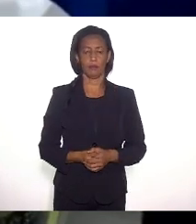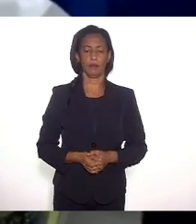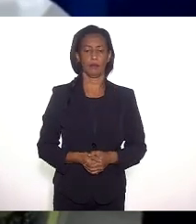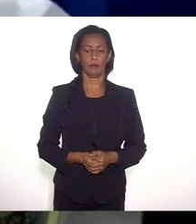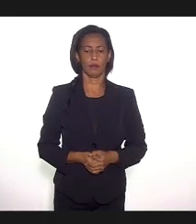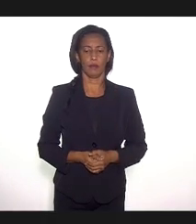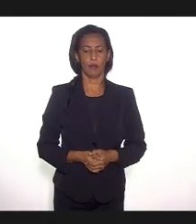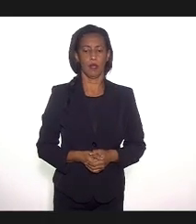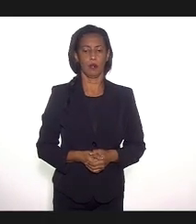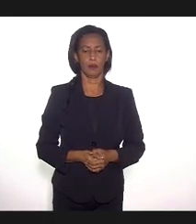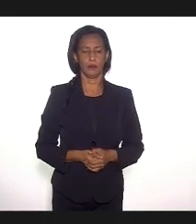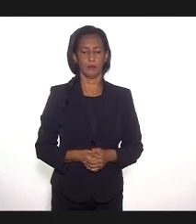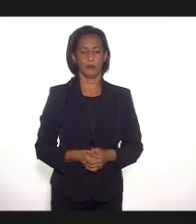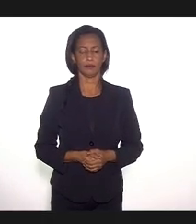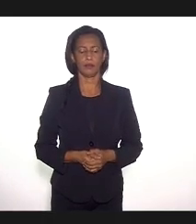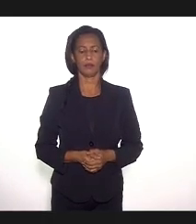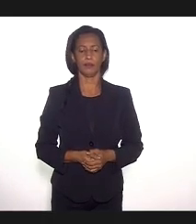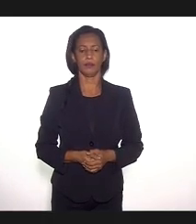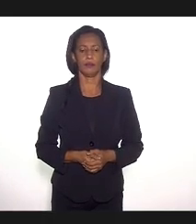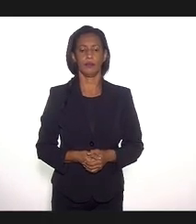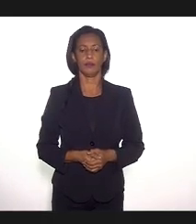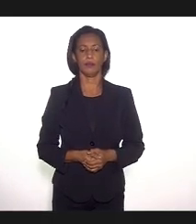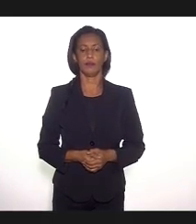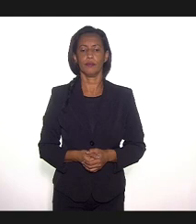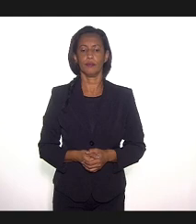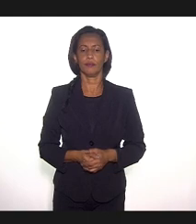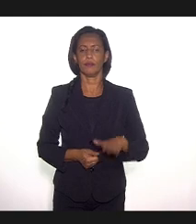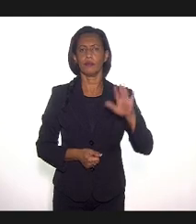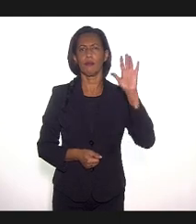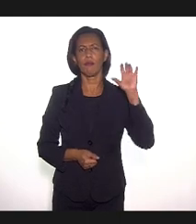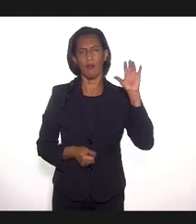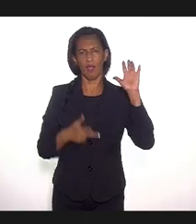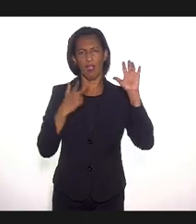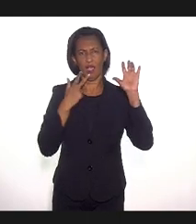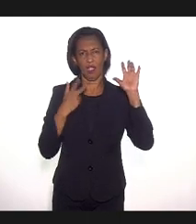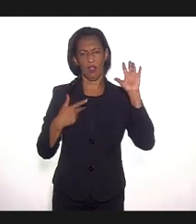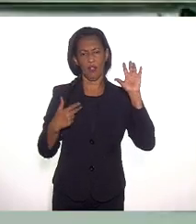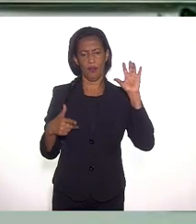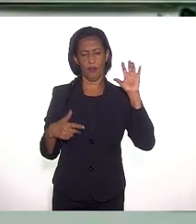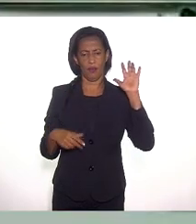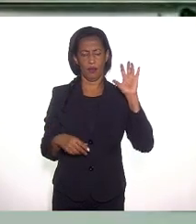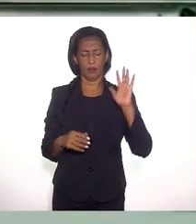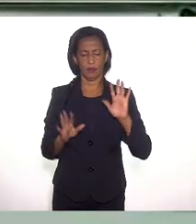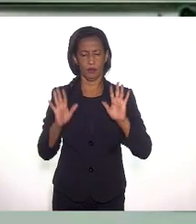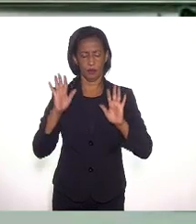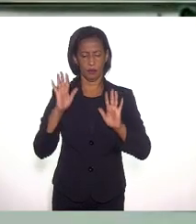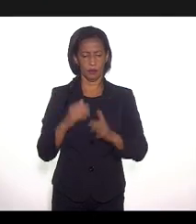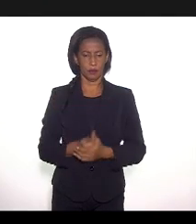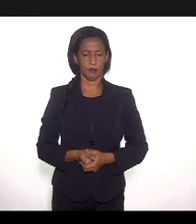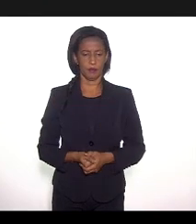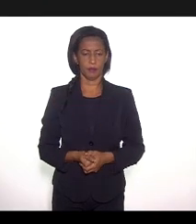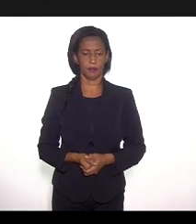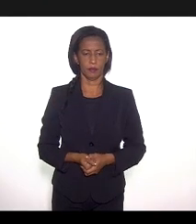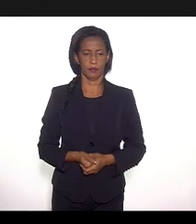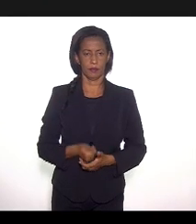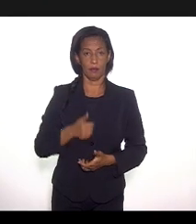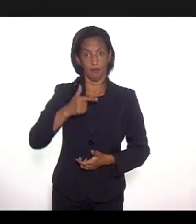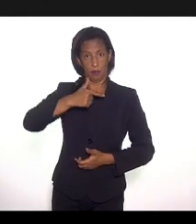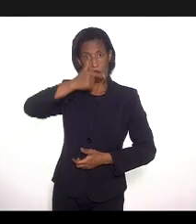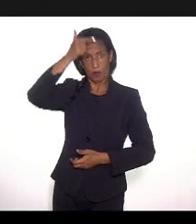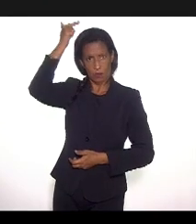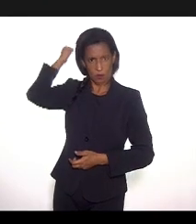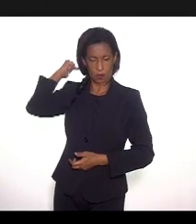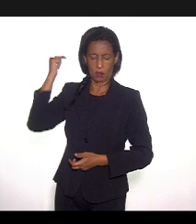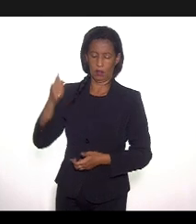Porque presidente, seria... Márcio Pacheco, deixa eu entrar questão, um pouco na discussão. Só na questão de ordem que eu estou falando. Porque eu vislumbrei